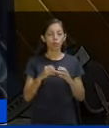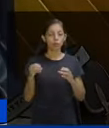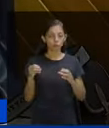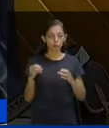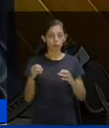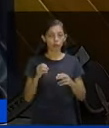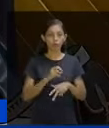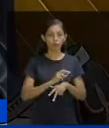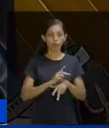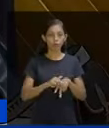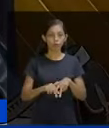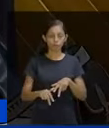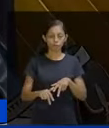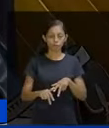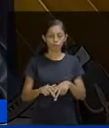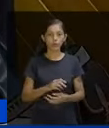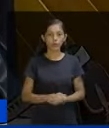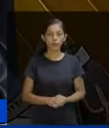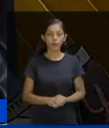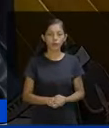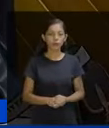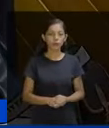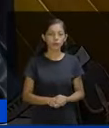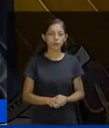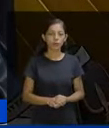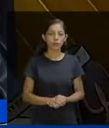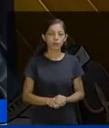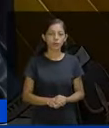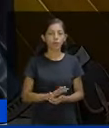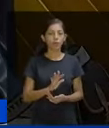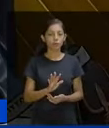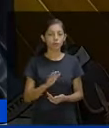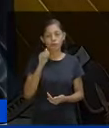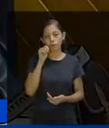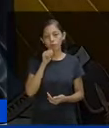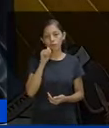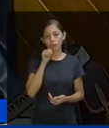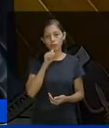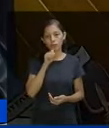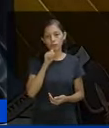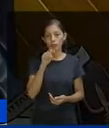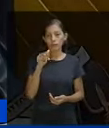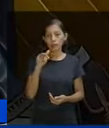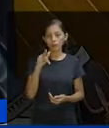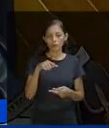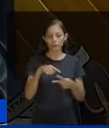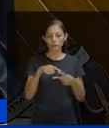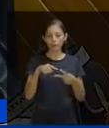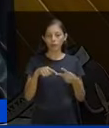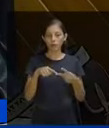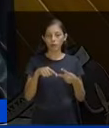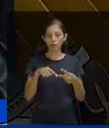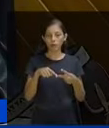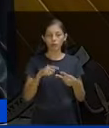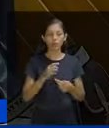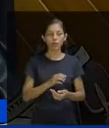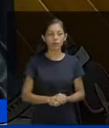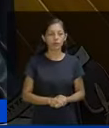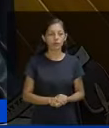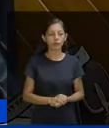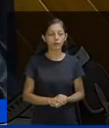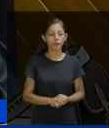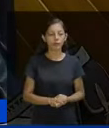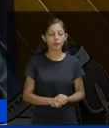a existência de um ilícito. No caso das irmãs Joaquina e Maria, independentemente dos